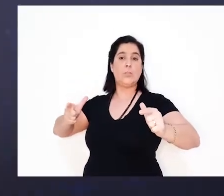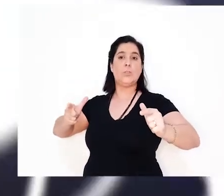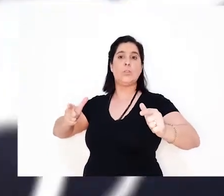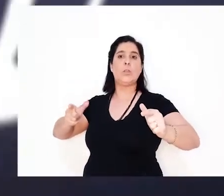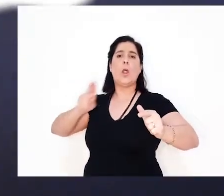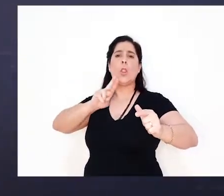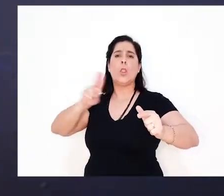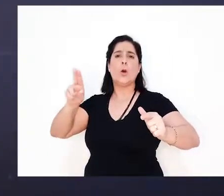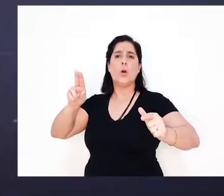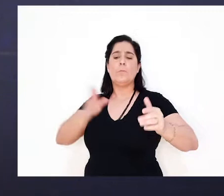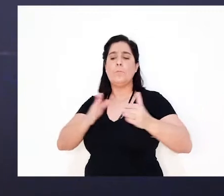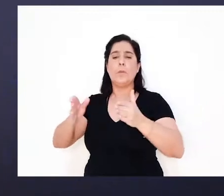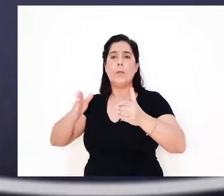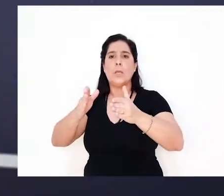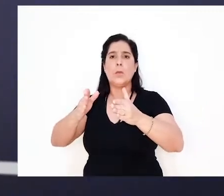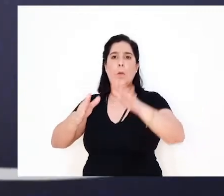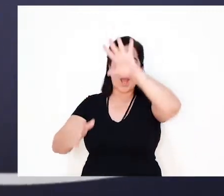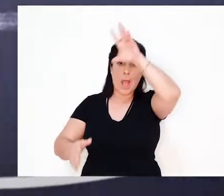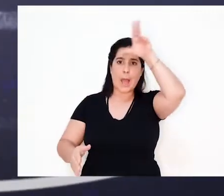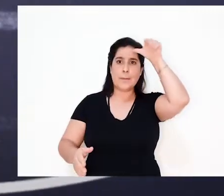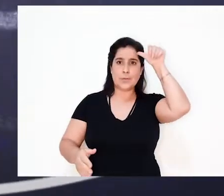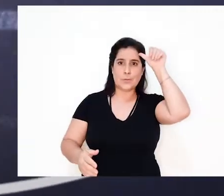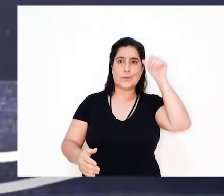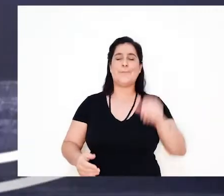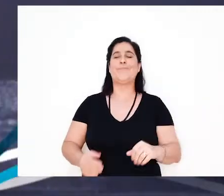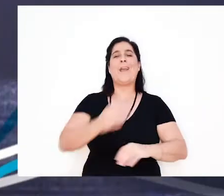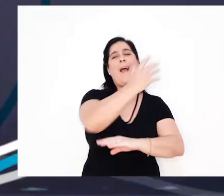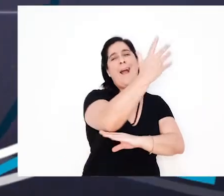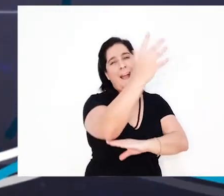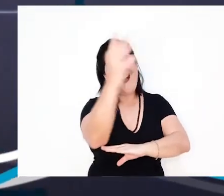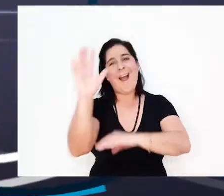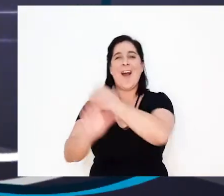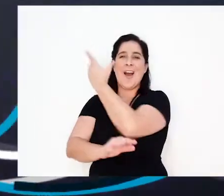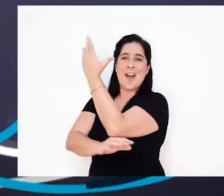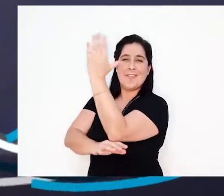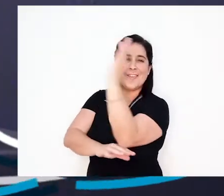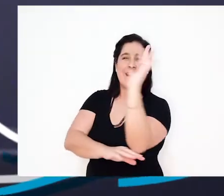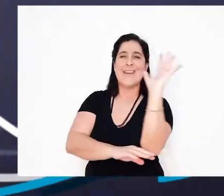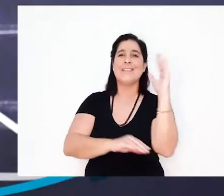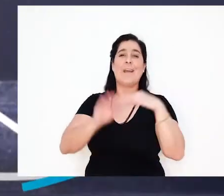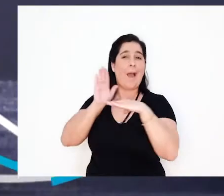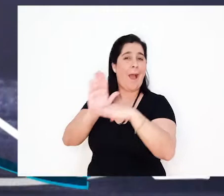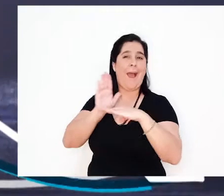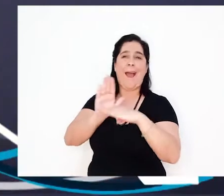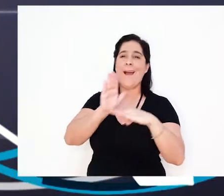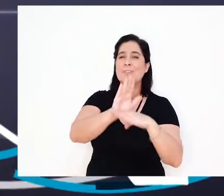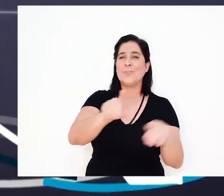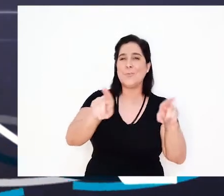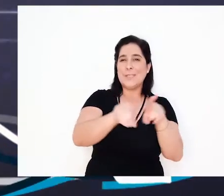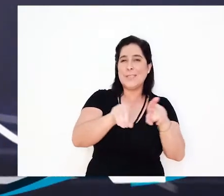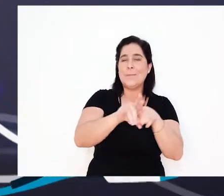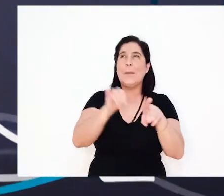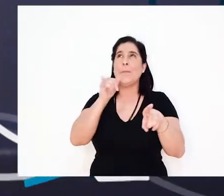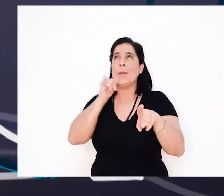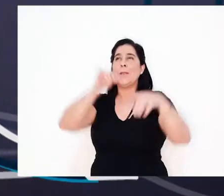Amazonas. A própria floresta atua de modo incrível nesse ciclo da água, reciclando mais de 50% da água das